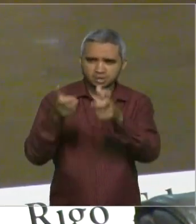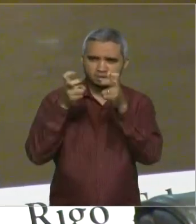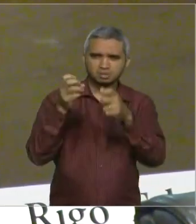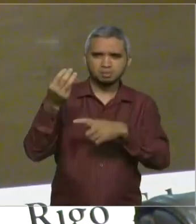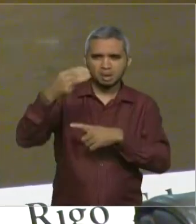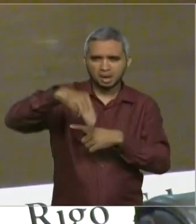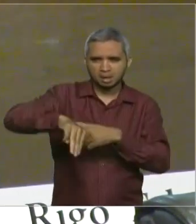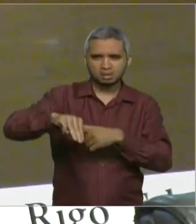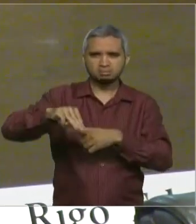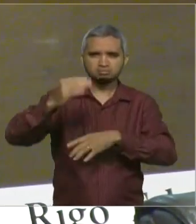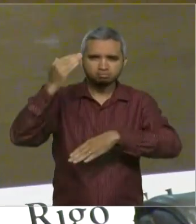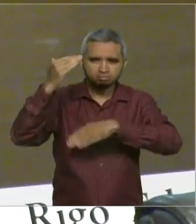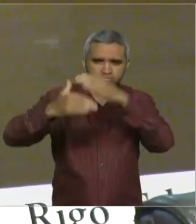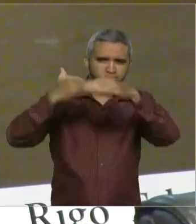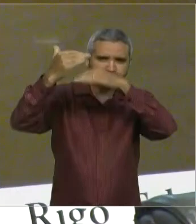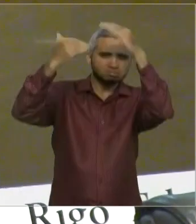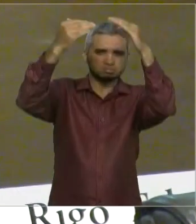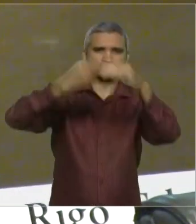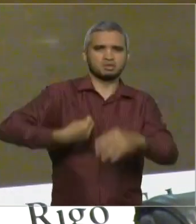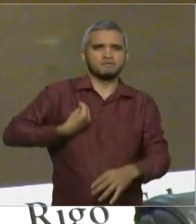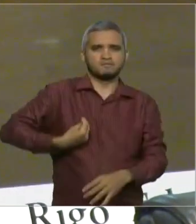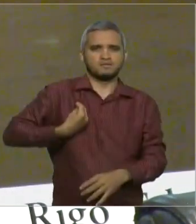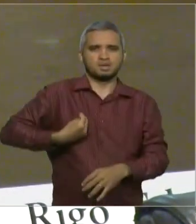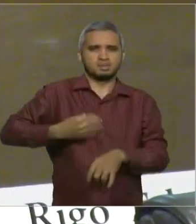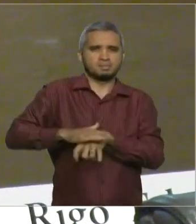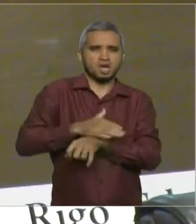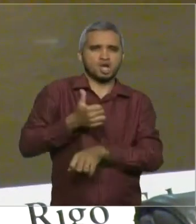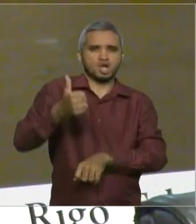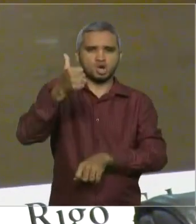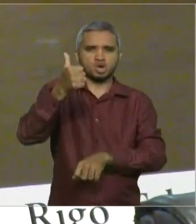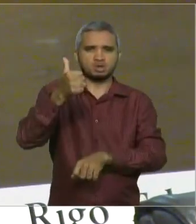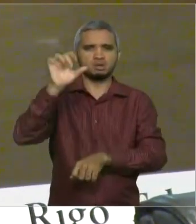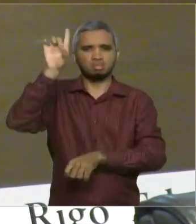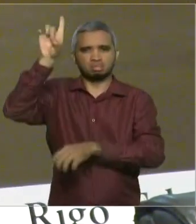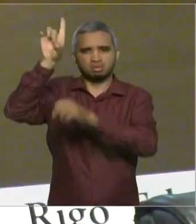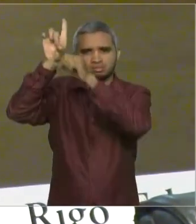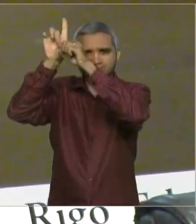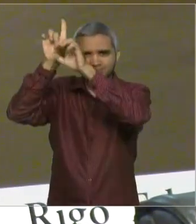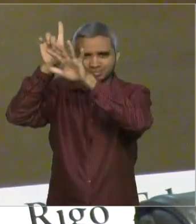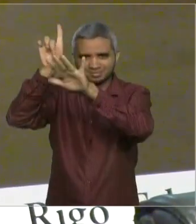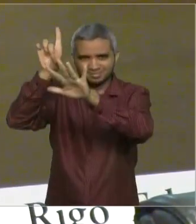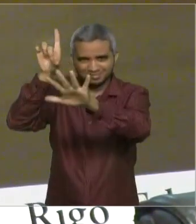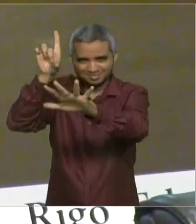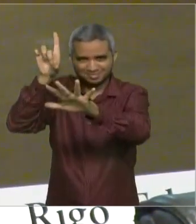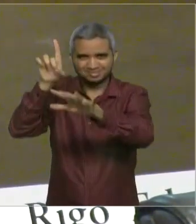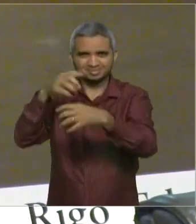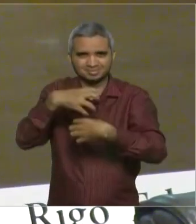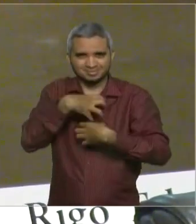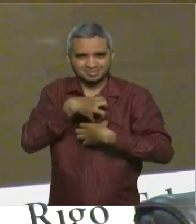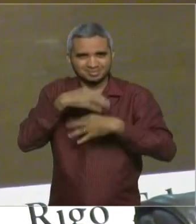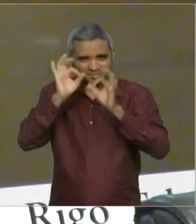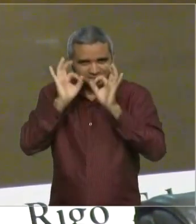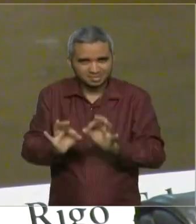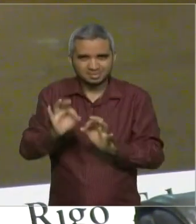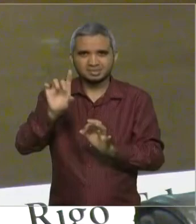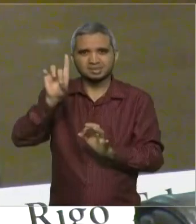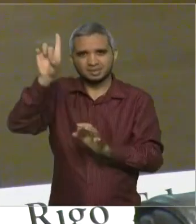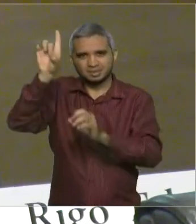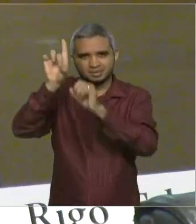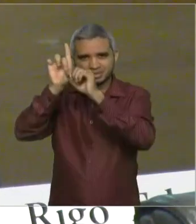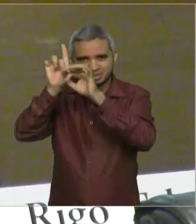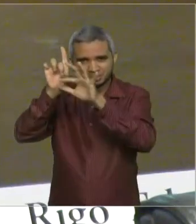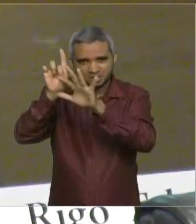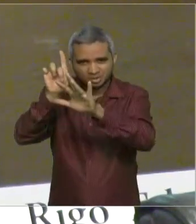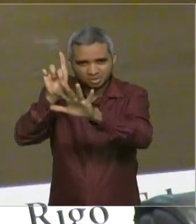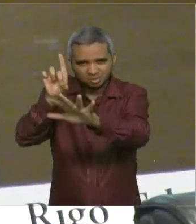melhor qualidade de vida. Isso é superação, isso aí tudo vem de Deus. Então, Vossa Excelência tem certeza que é abençoada por Deus e